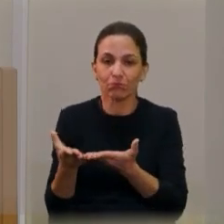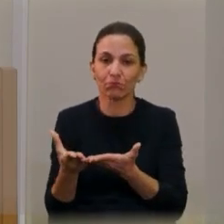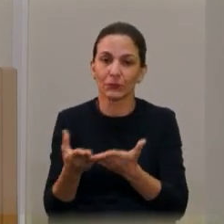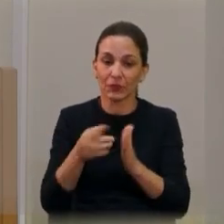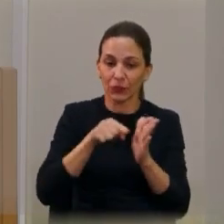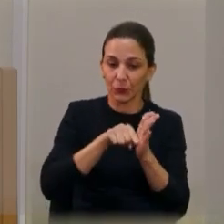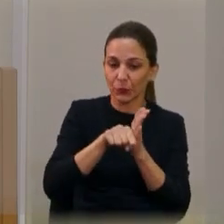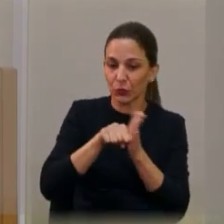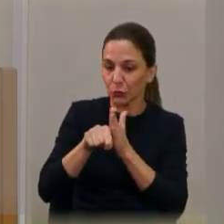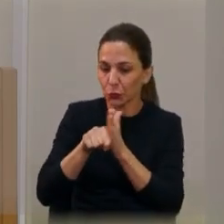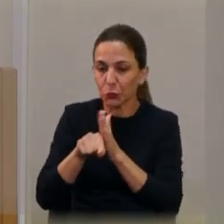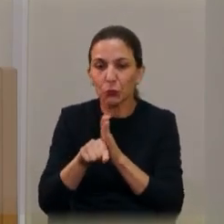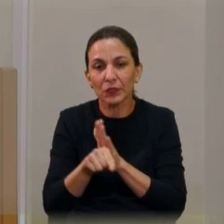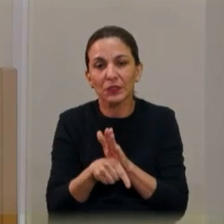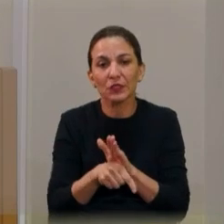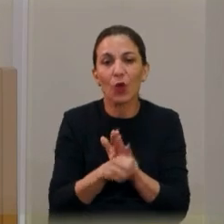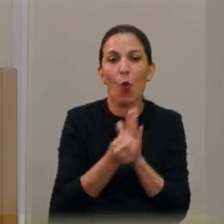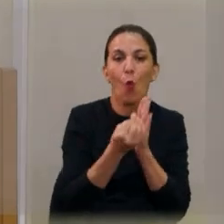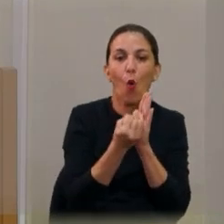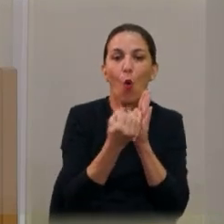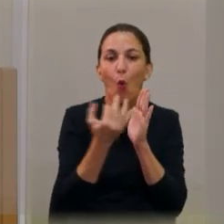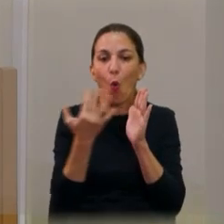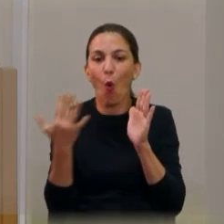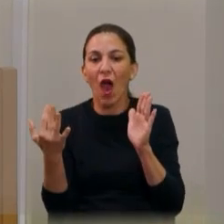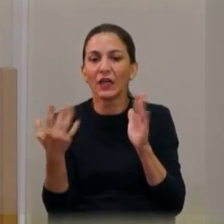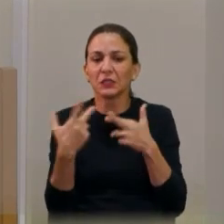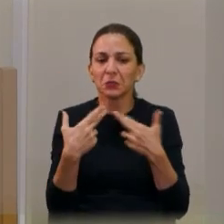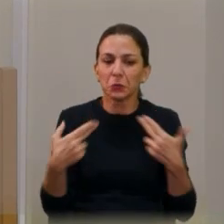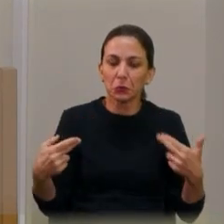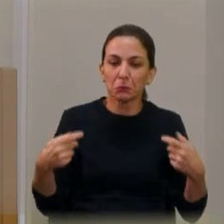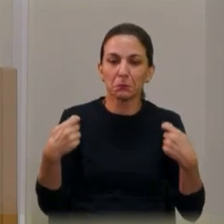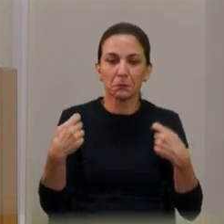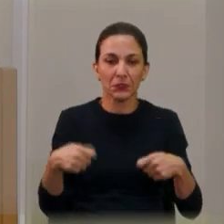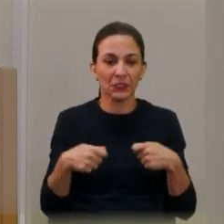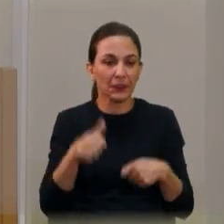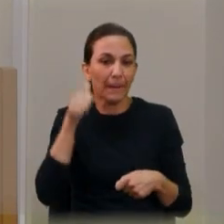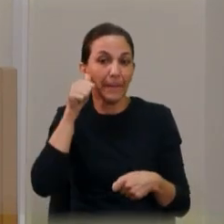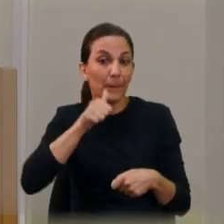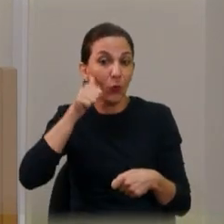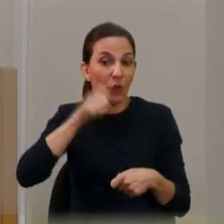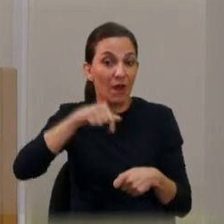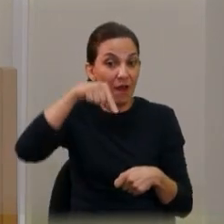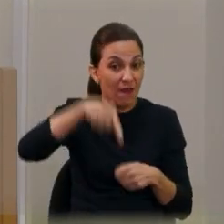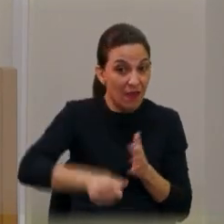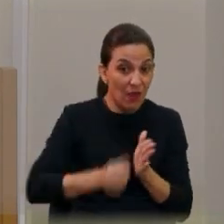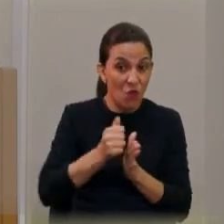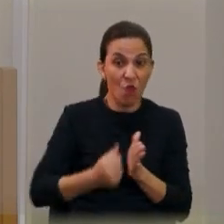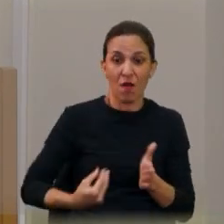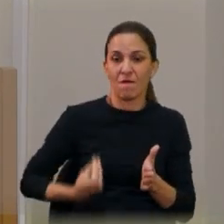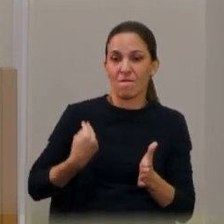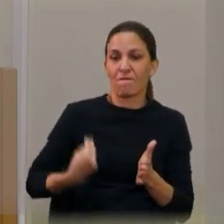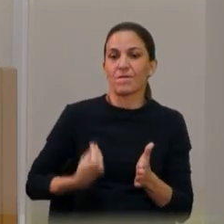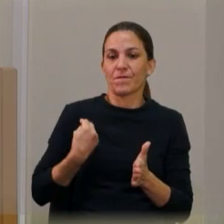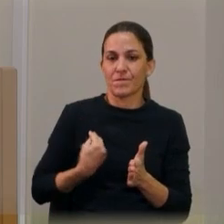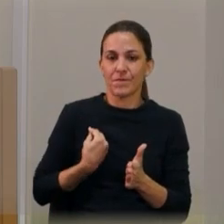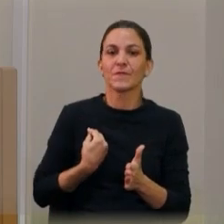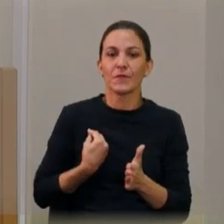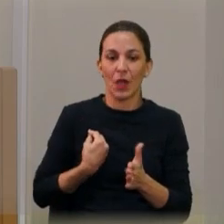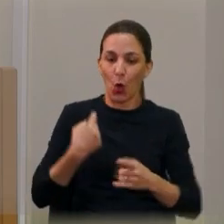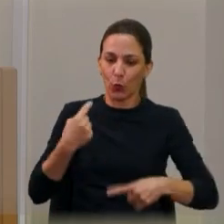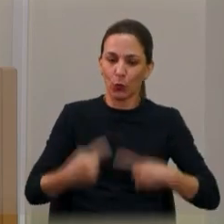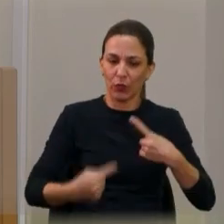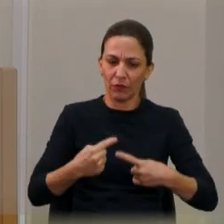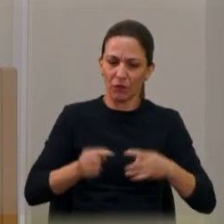efetivamente Quais são as necessidades da mulher de Araraquara para que a gente possa direcionar